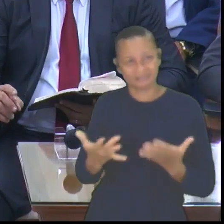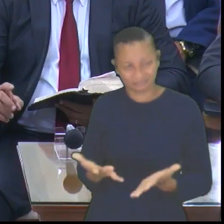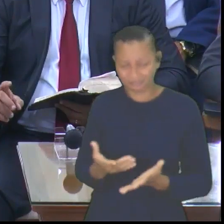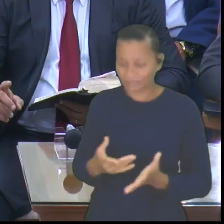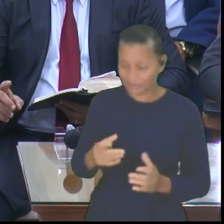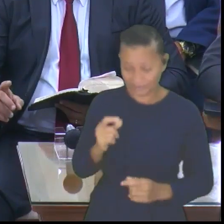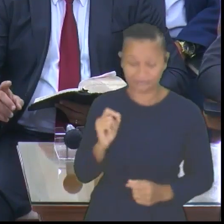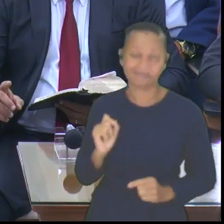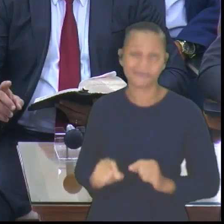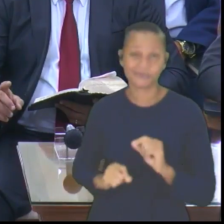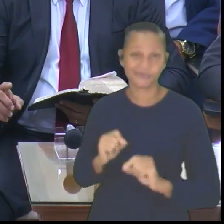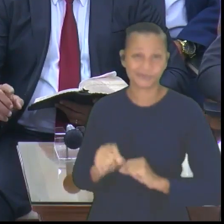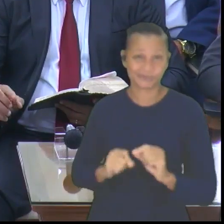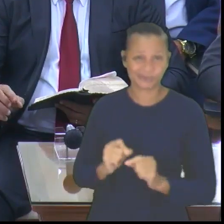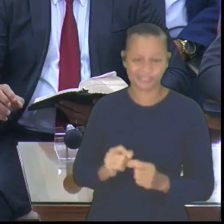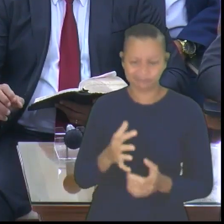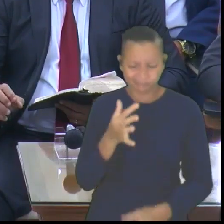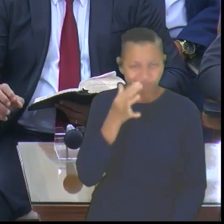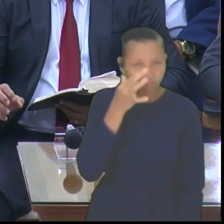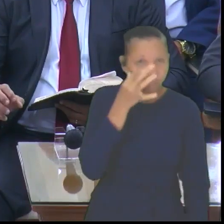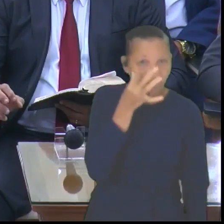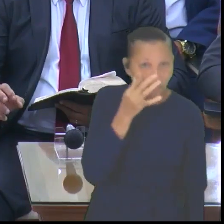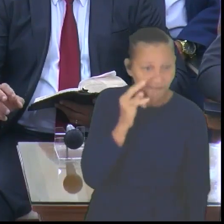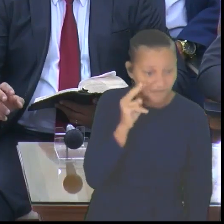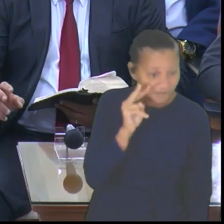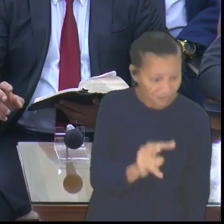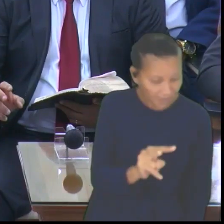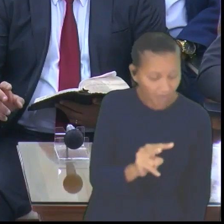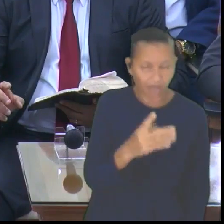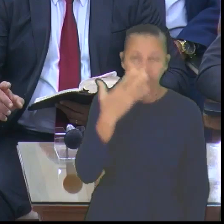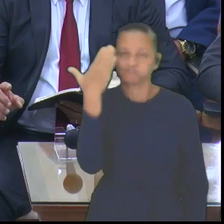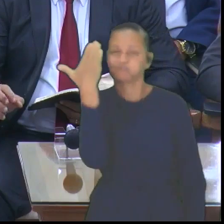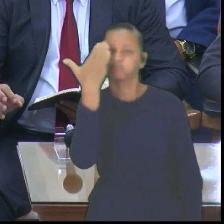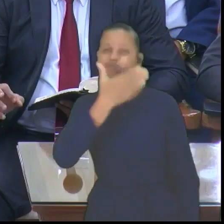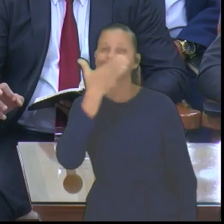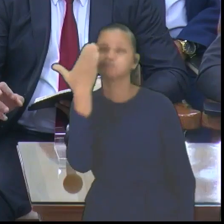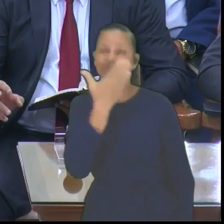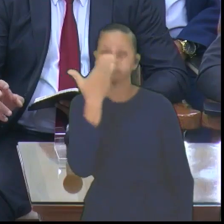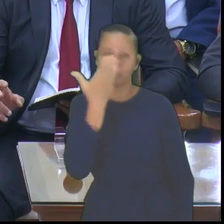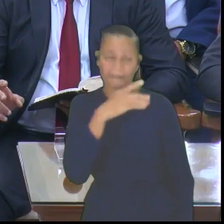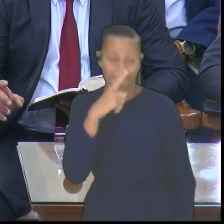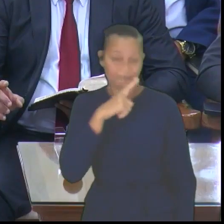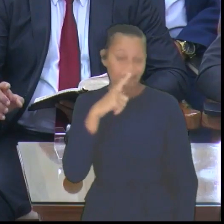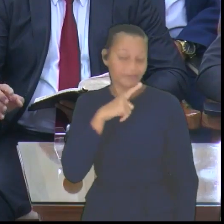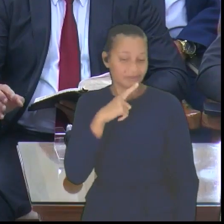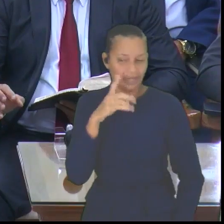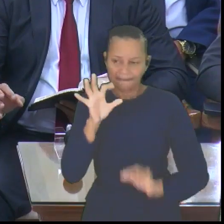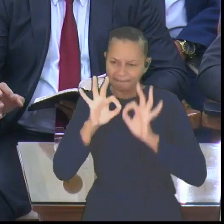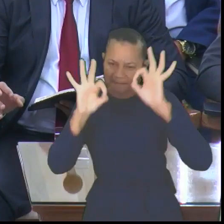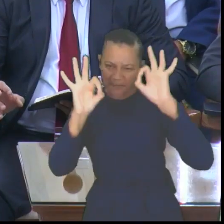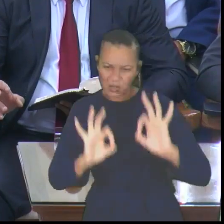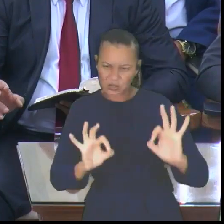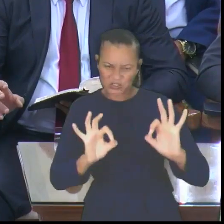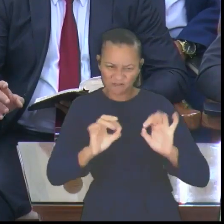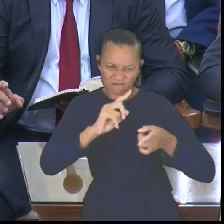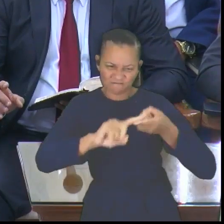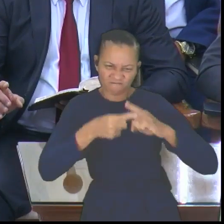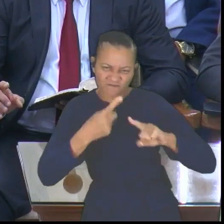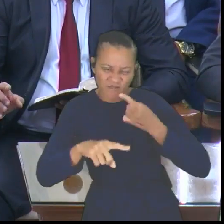sendo visível ou invisível a nós, porque há planos que nós não vemos, que